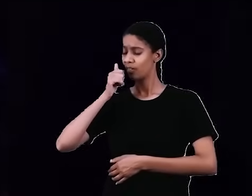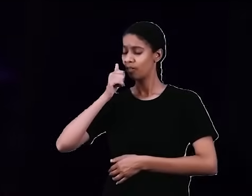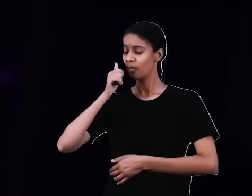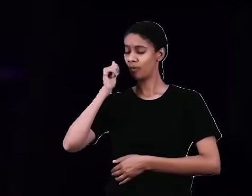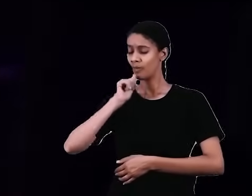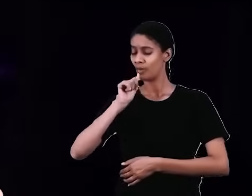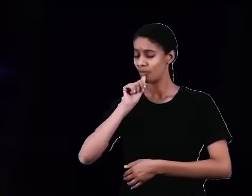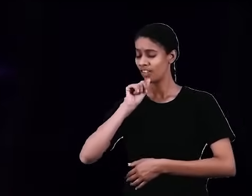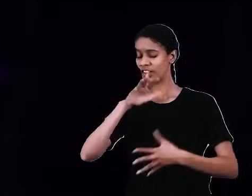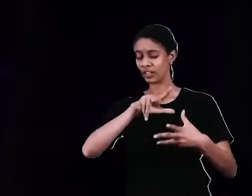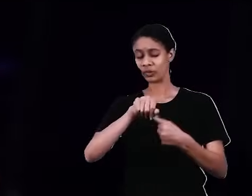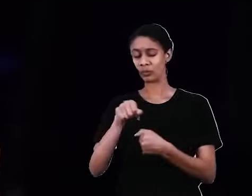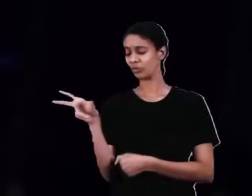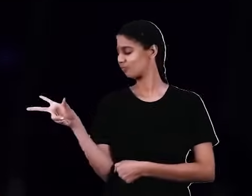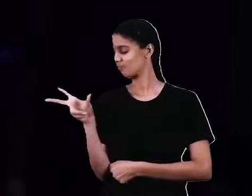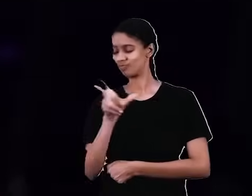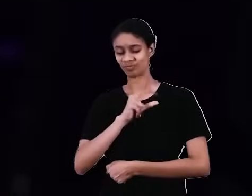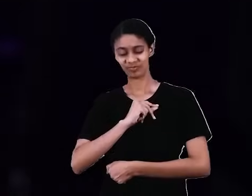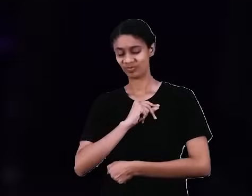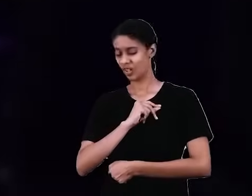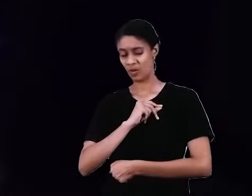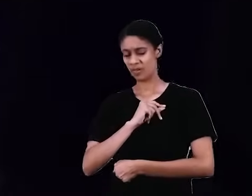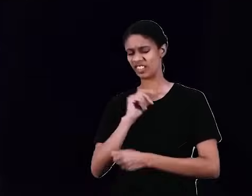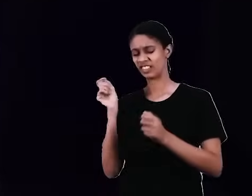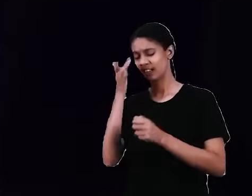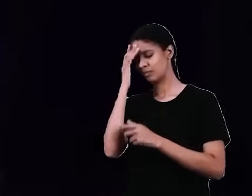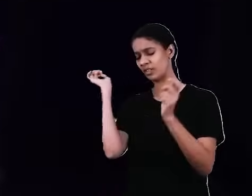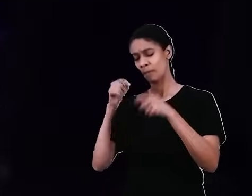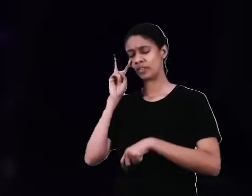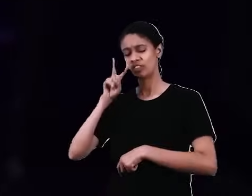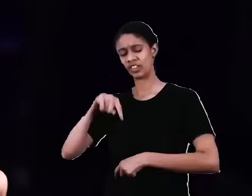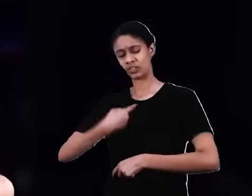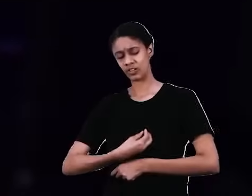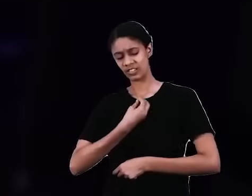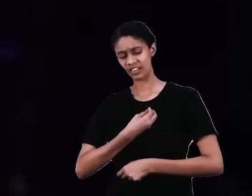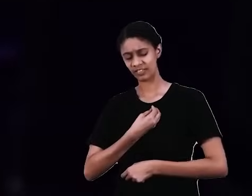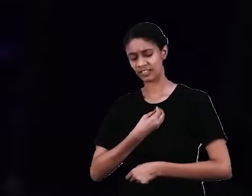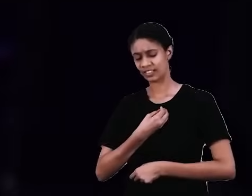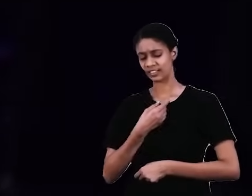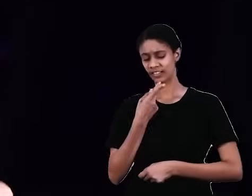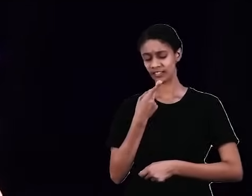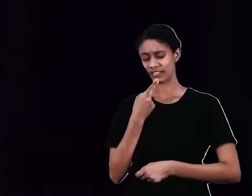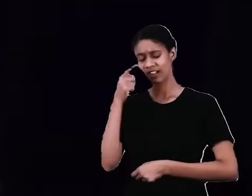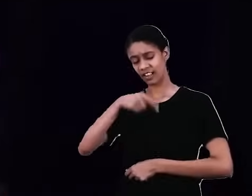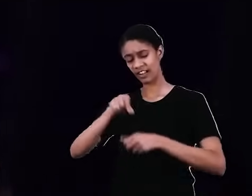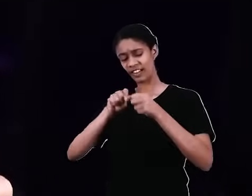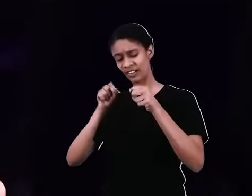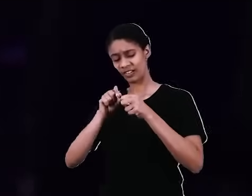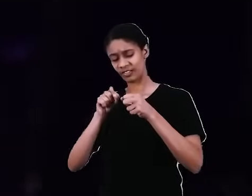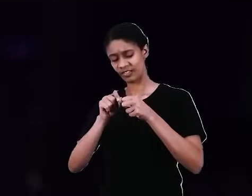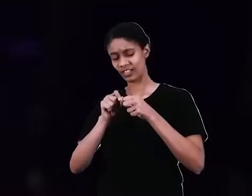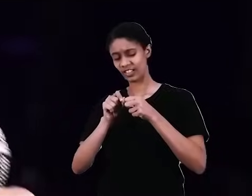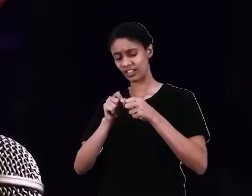viveu. Que as pessoas possam olhar para a nossa vida, para a nossa trajetória e dizer, agiu da maneira que não